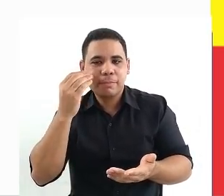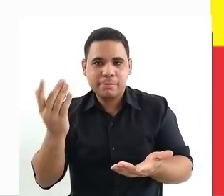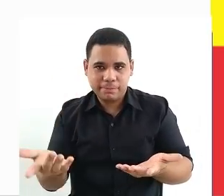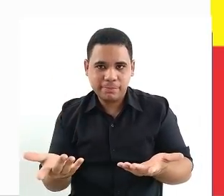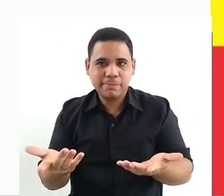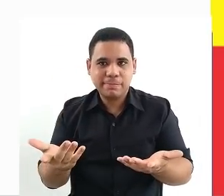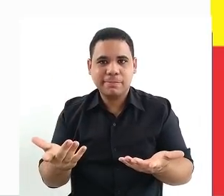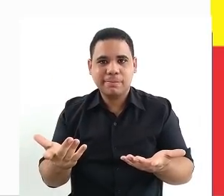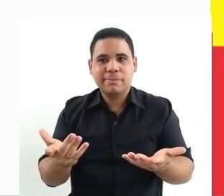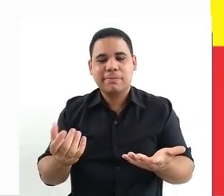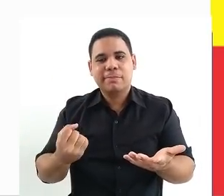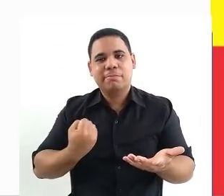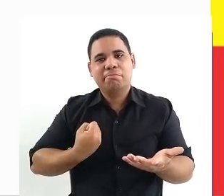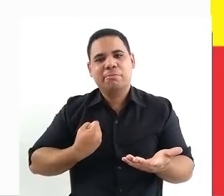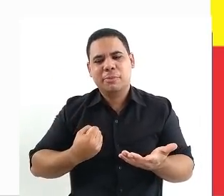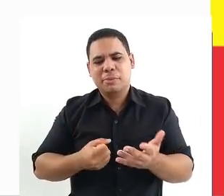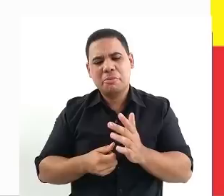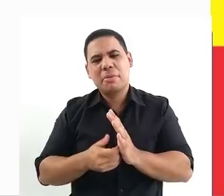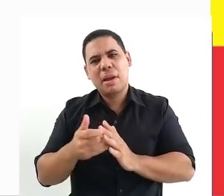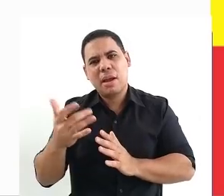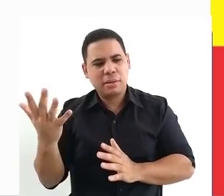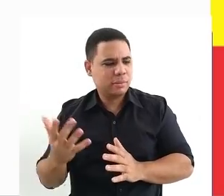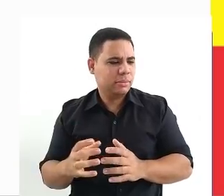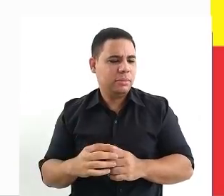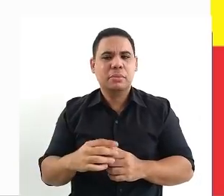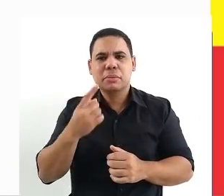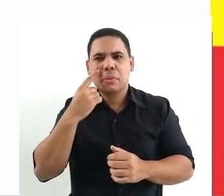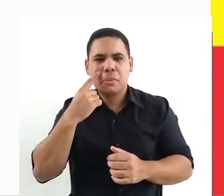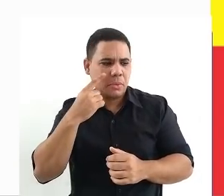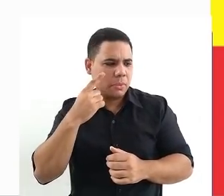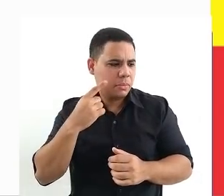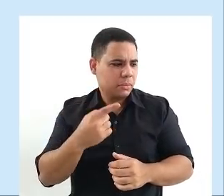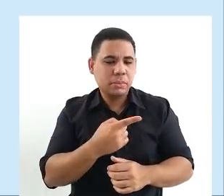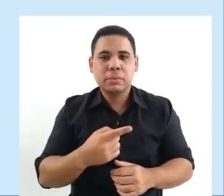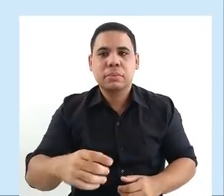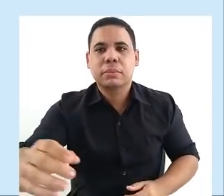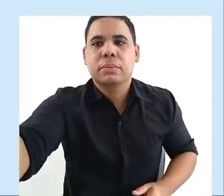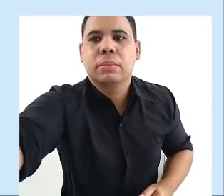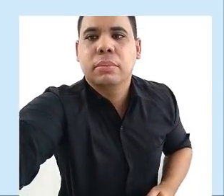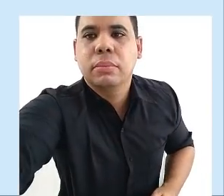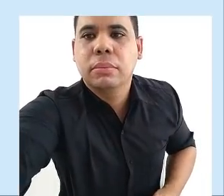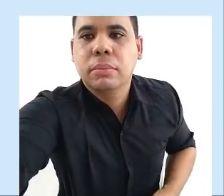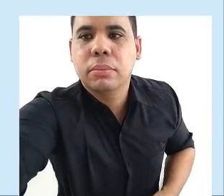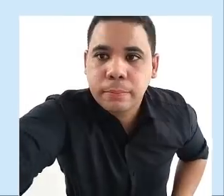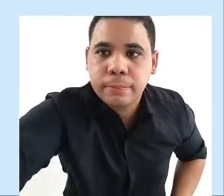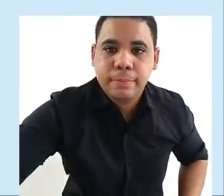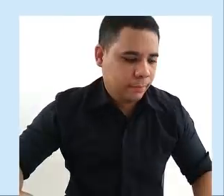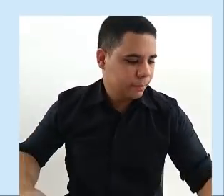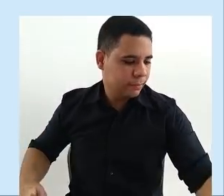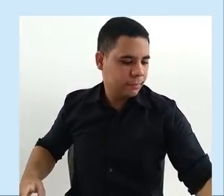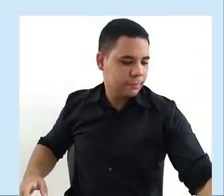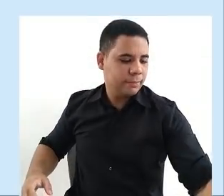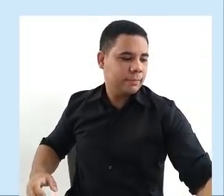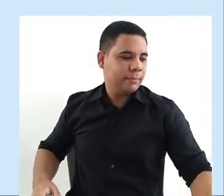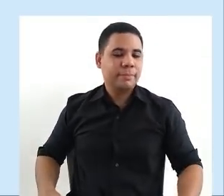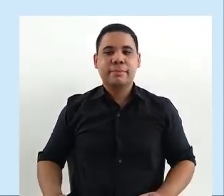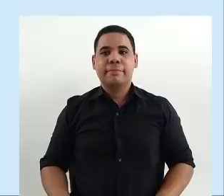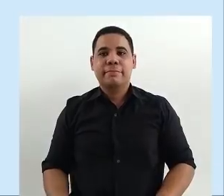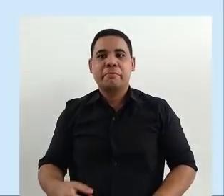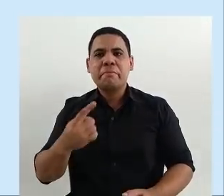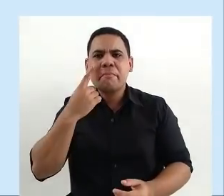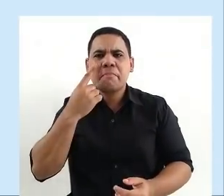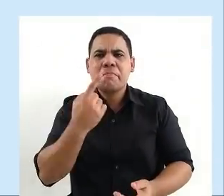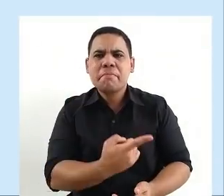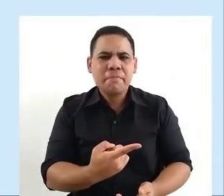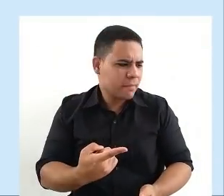memorizando esses termos, vai associando o nome com o que ele representa, porque isso vai ser útil tanto hoje como no teu futuro, quando for